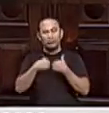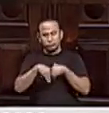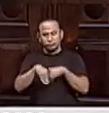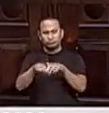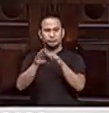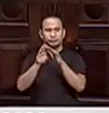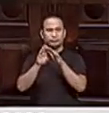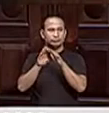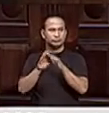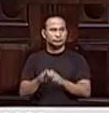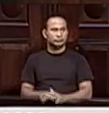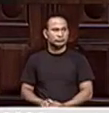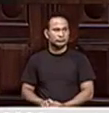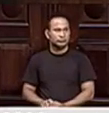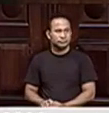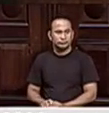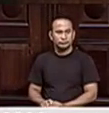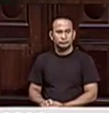revogando.